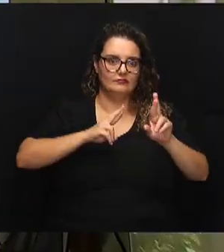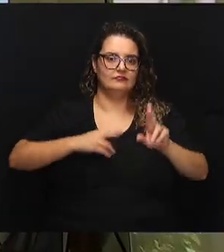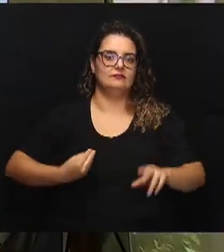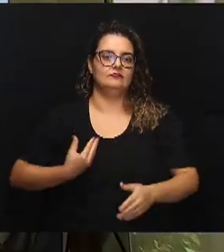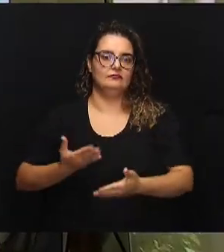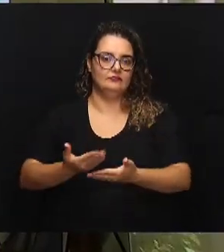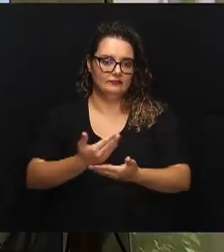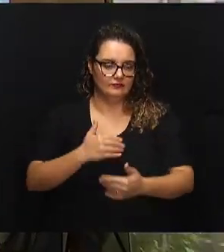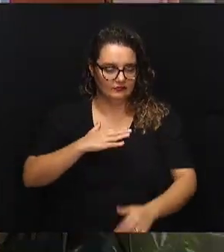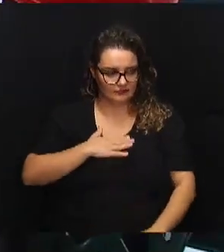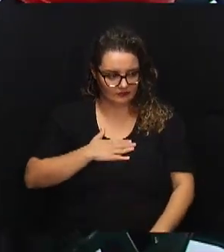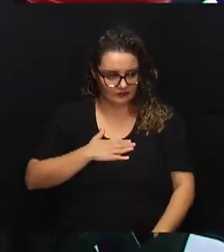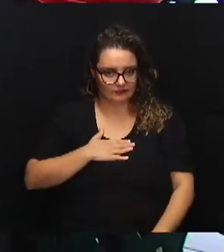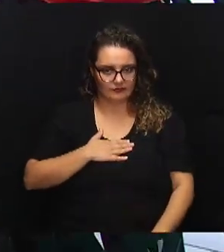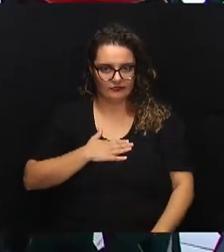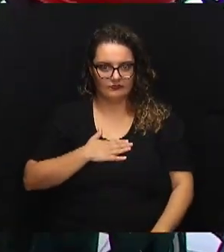acolheu,